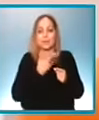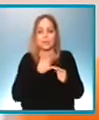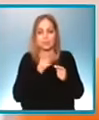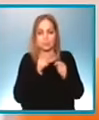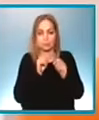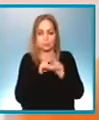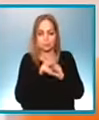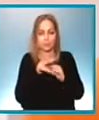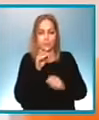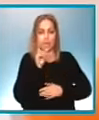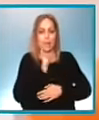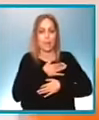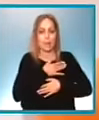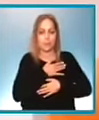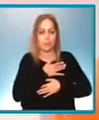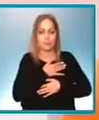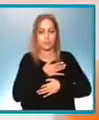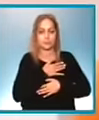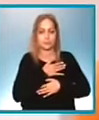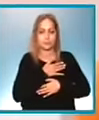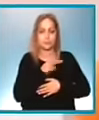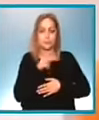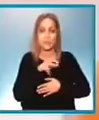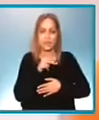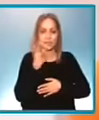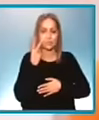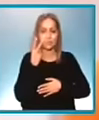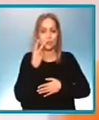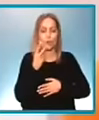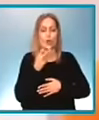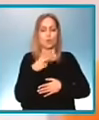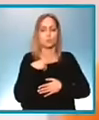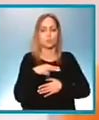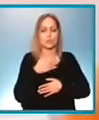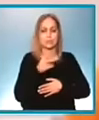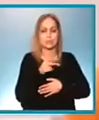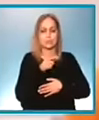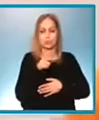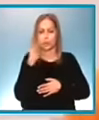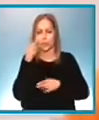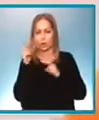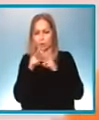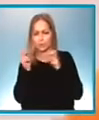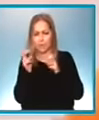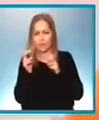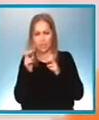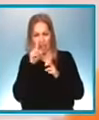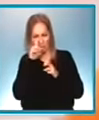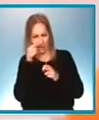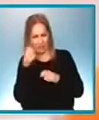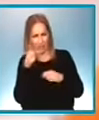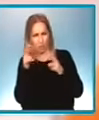em Portugal há uns 7 anos, mandei uma mensagem. Oh, Ana, o que é o fado? Ela, onde é que tu encontraste fado? Ele, na Alemanha. Tipo,